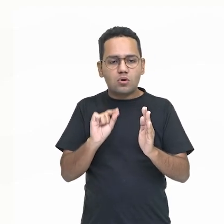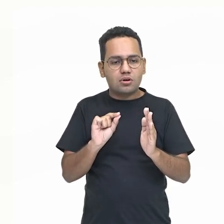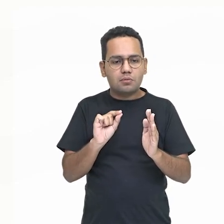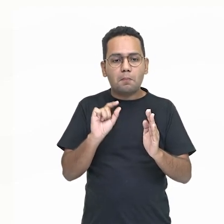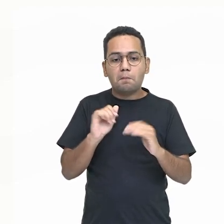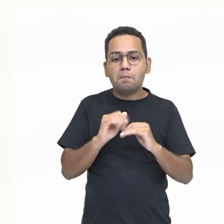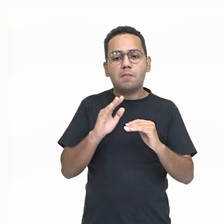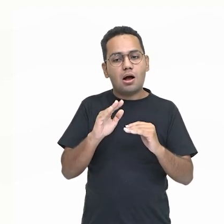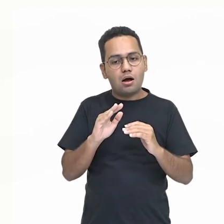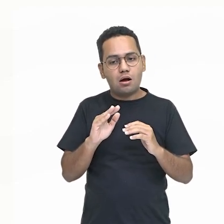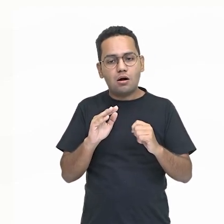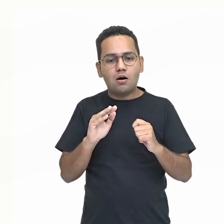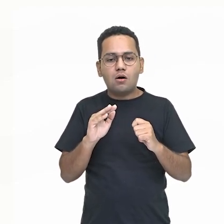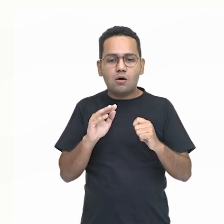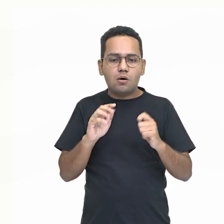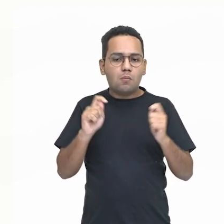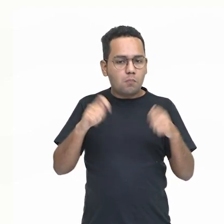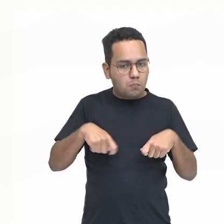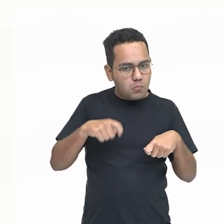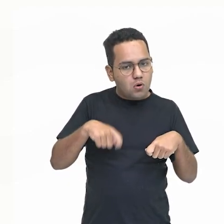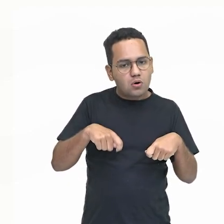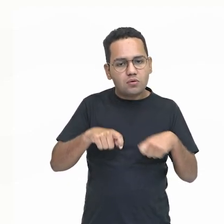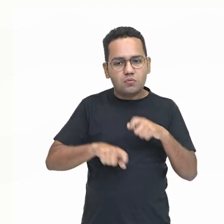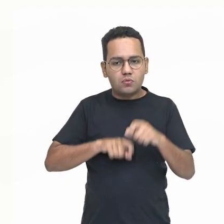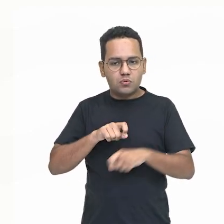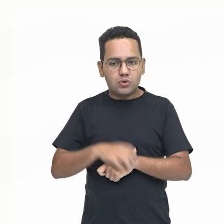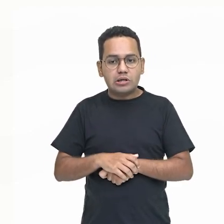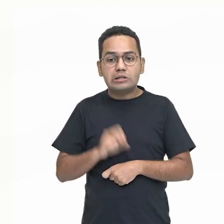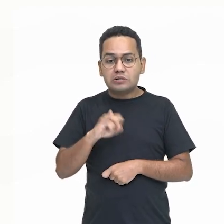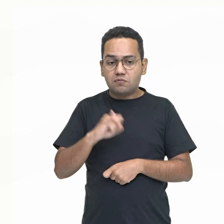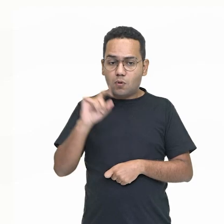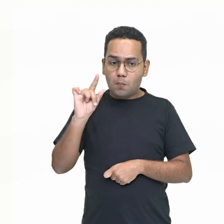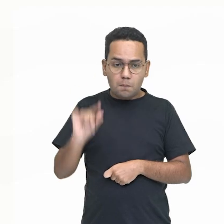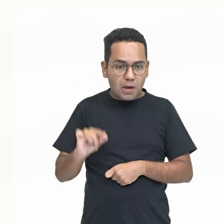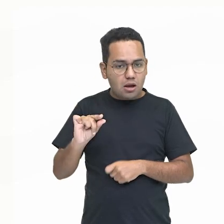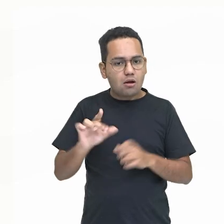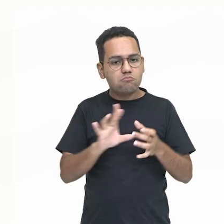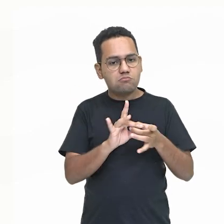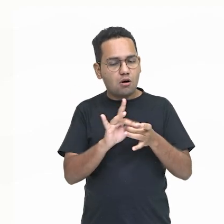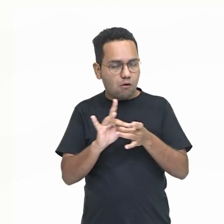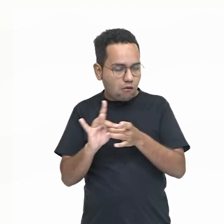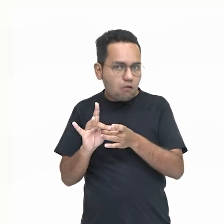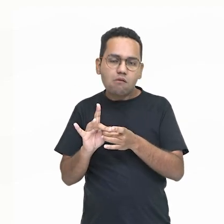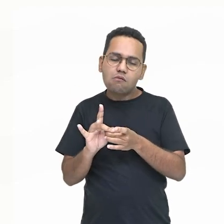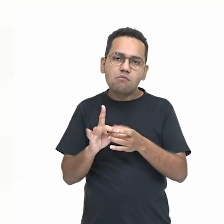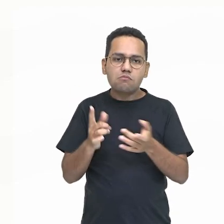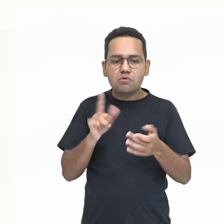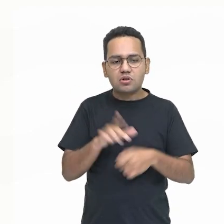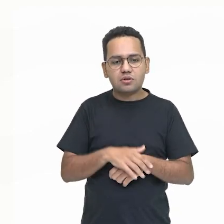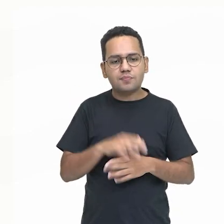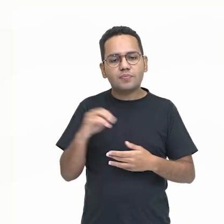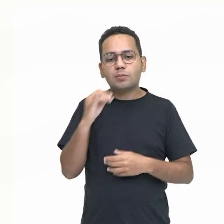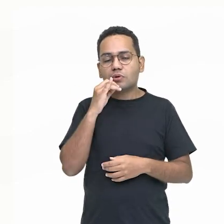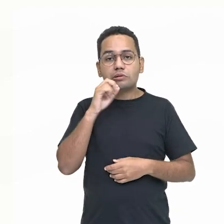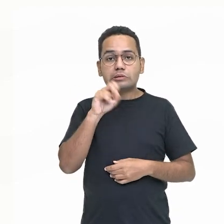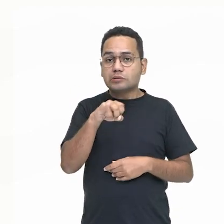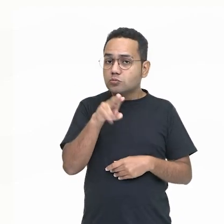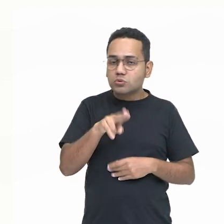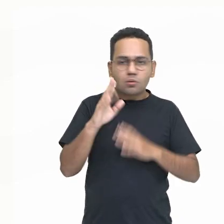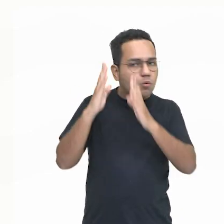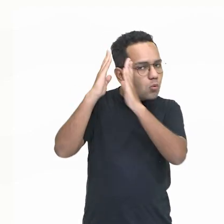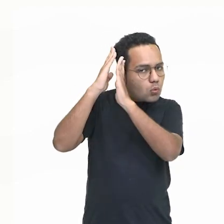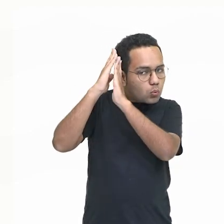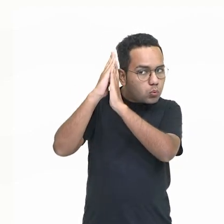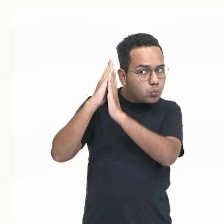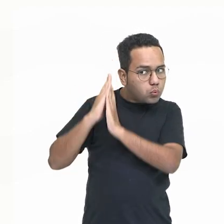por exemplo, tem panelas elétricas, tem chapinha. Quando eu uso a chapinha, o que vai acontecer? Há